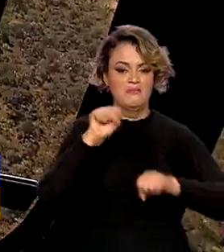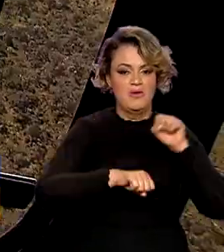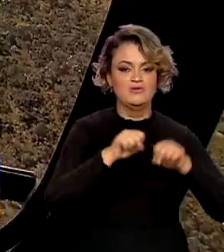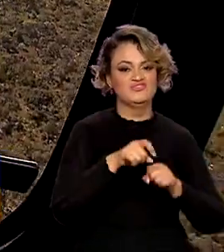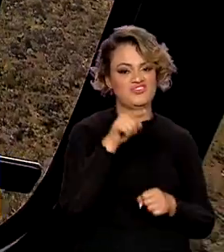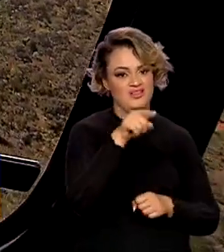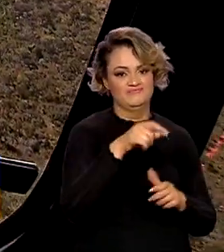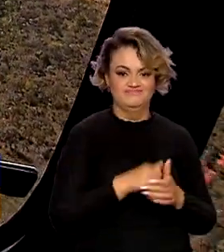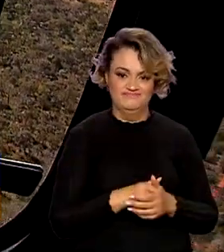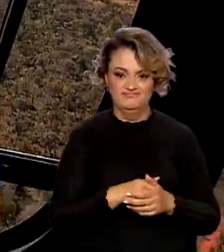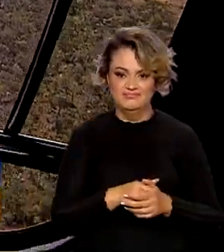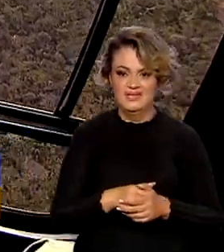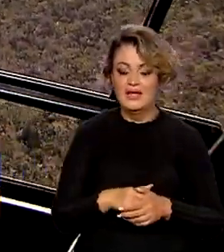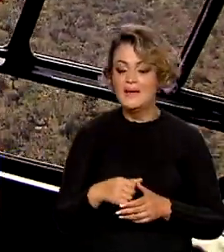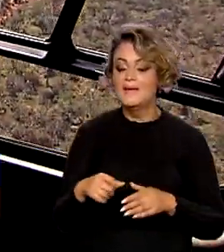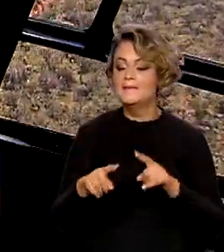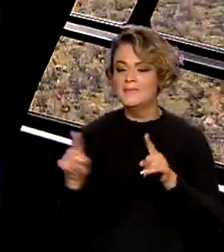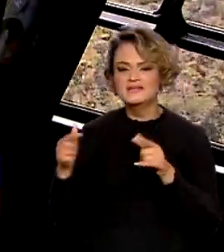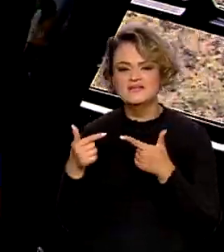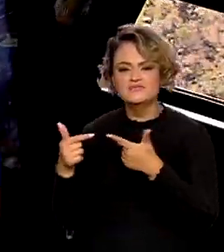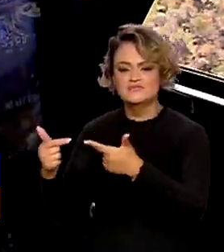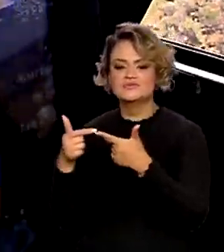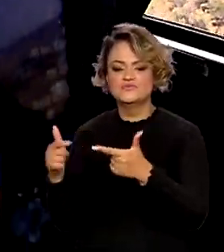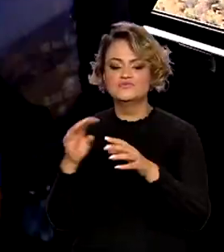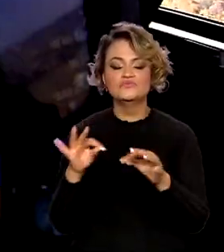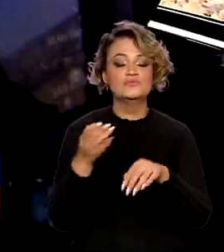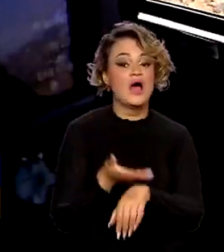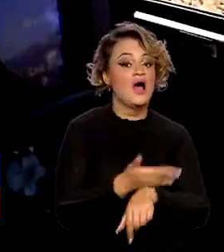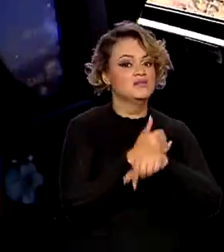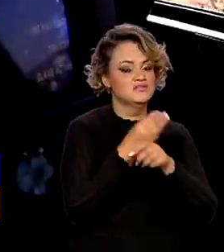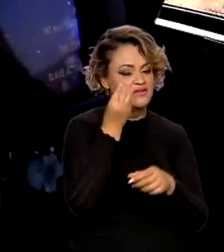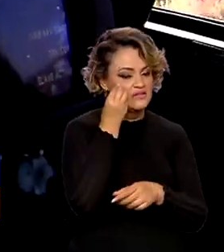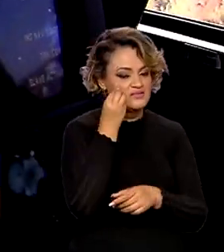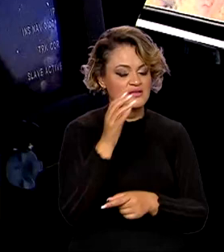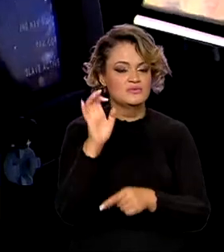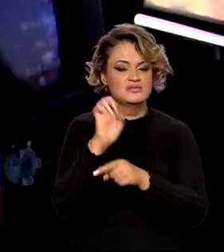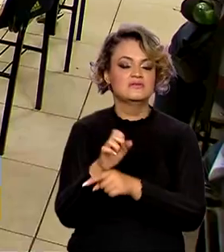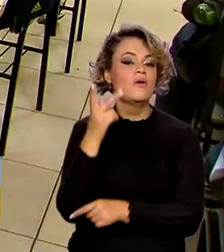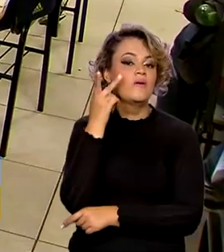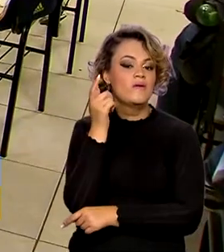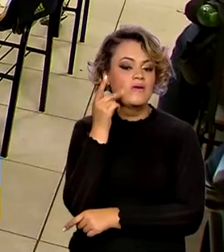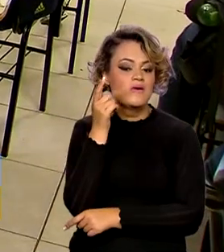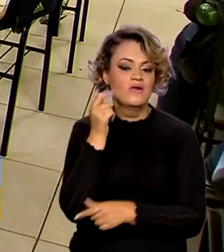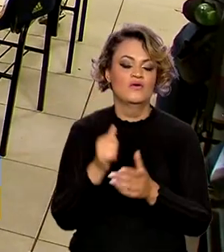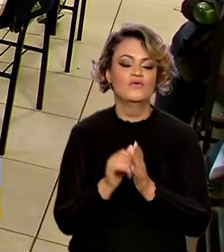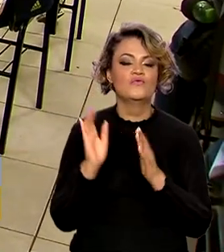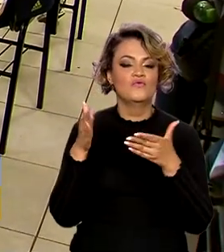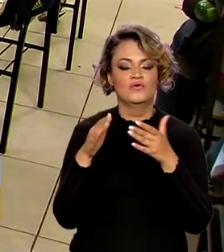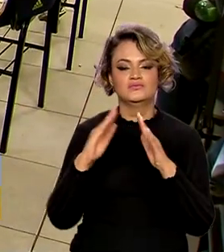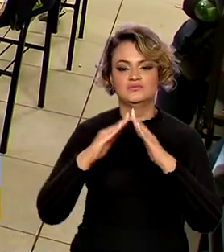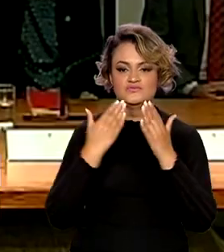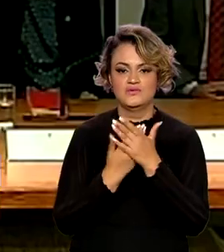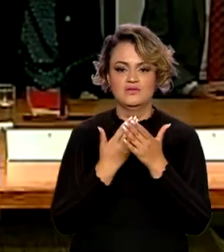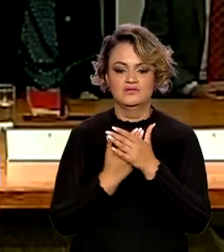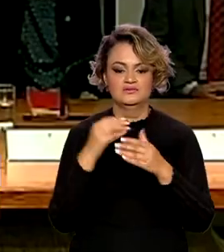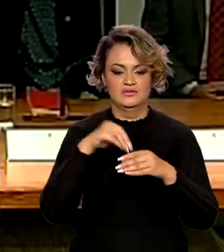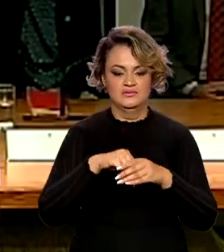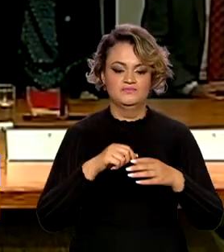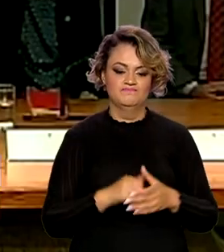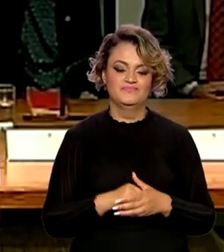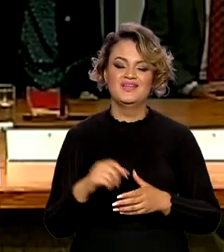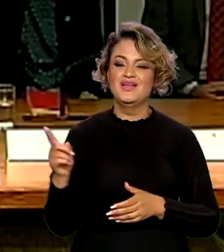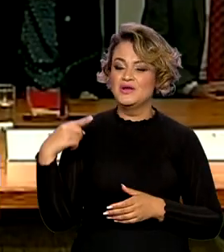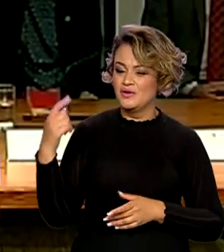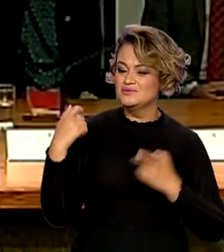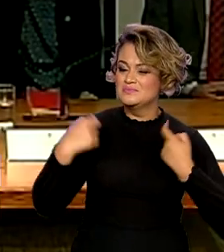mas todas as ações serão testadas antes no Estado do Ceará com foco nas escolas a gente realmente